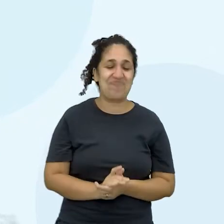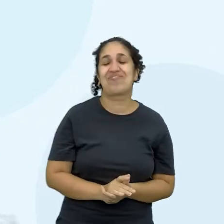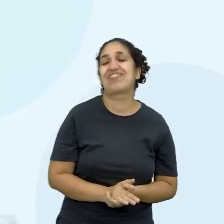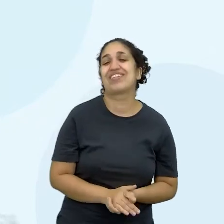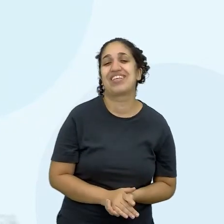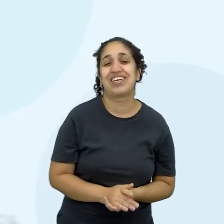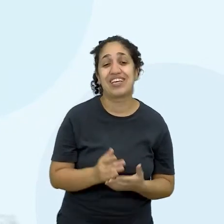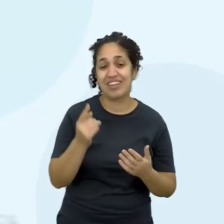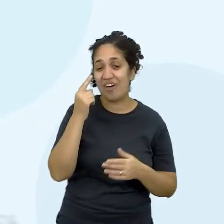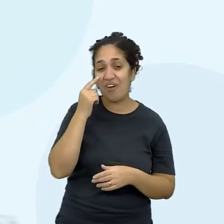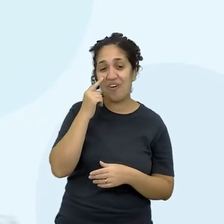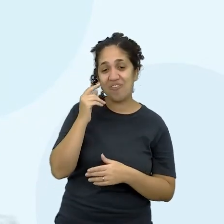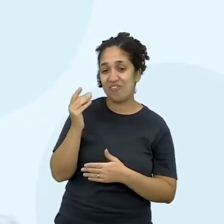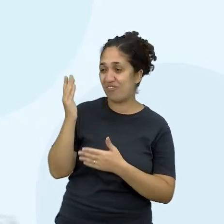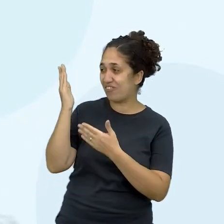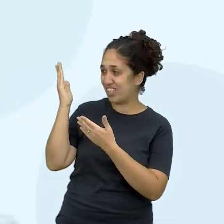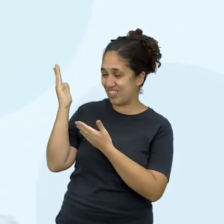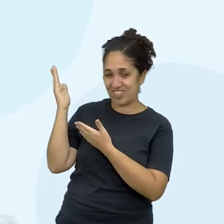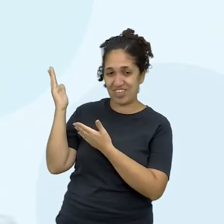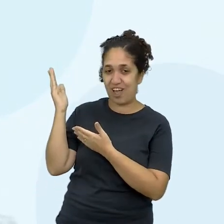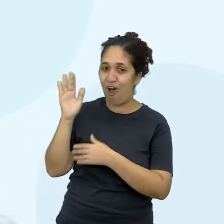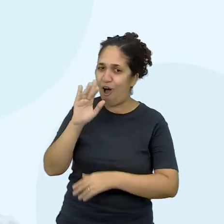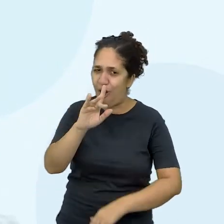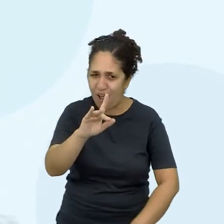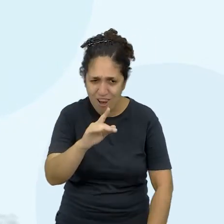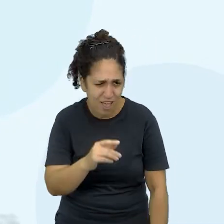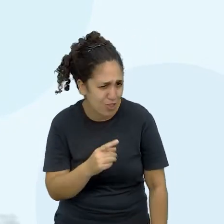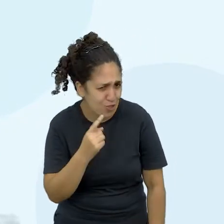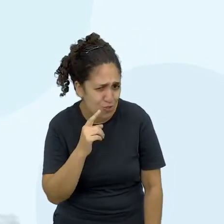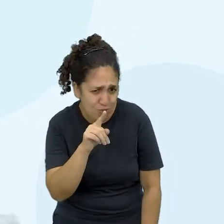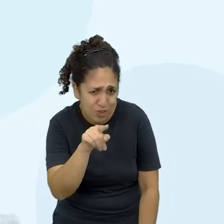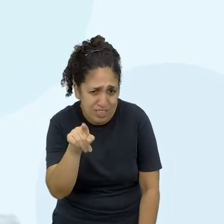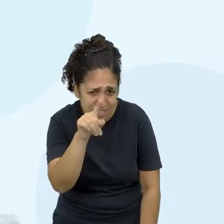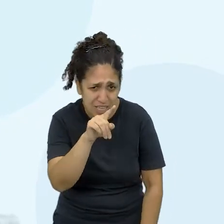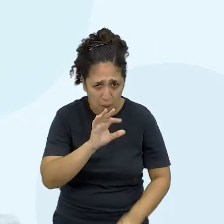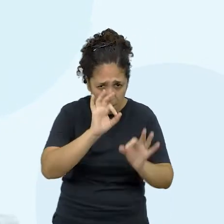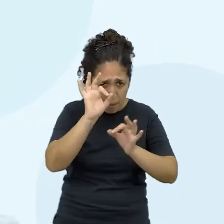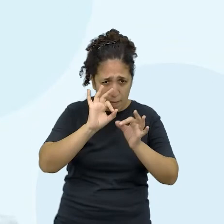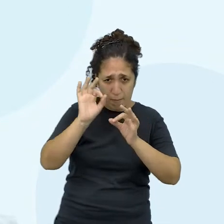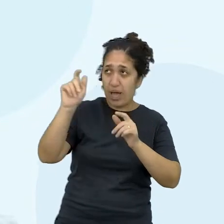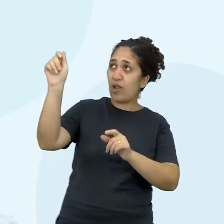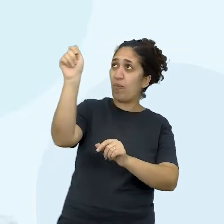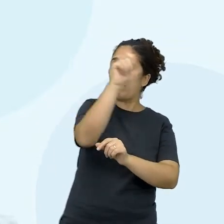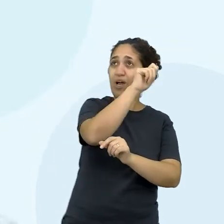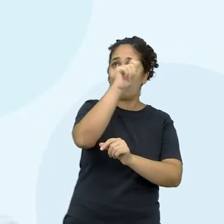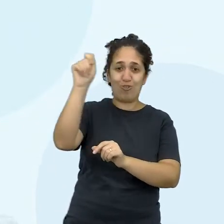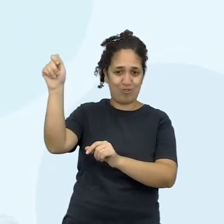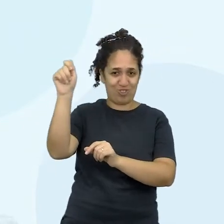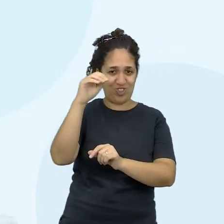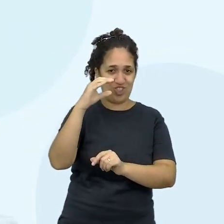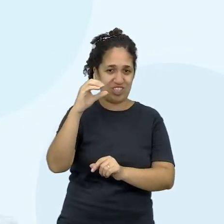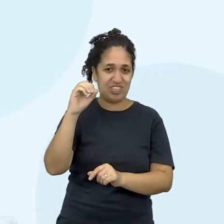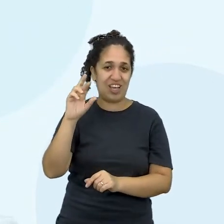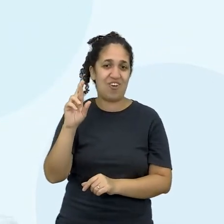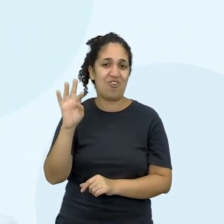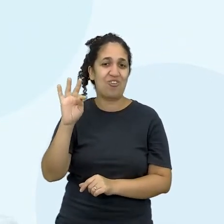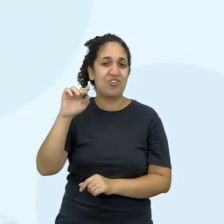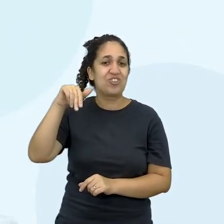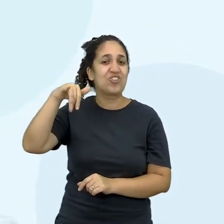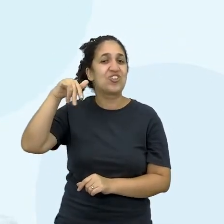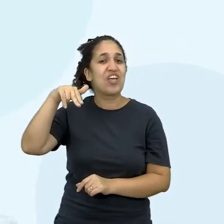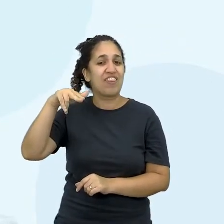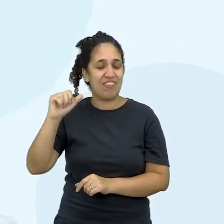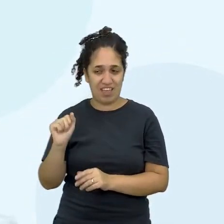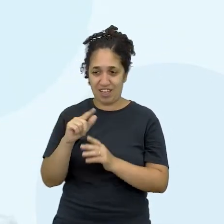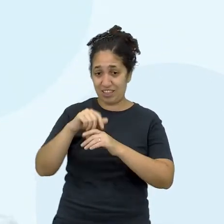aqui. Veja que eu duvido você fazer uma cortina. Vamos supor uma cortina agora, ó. Você tem